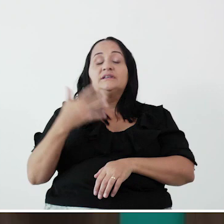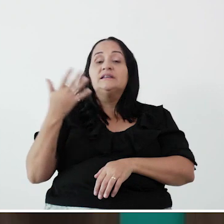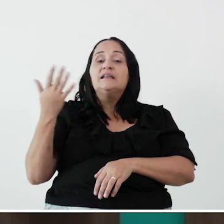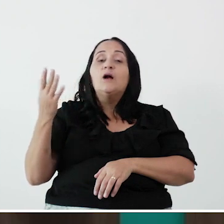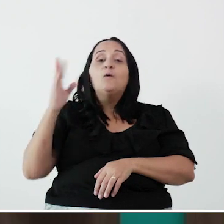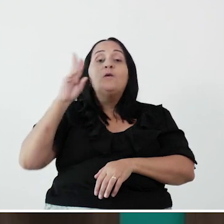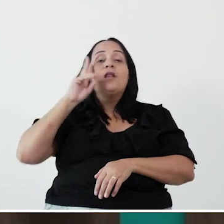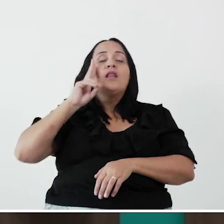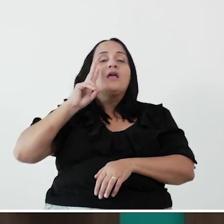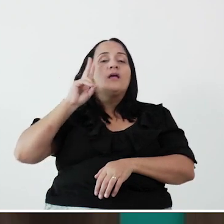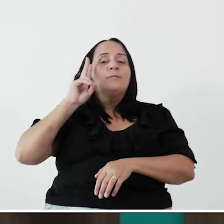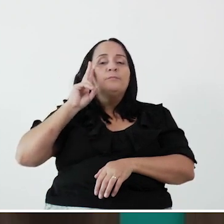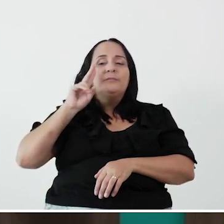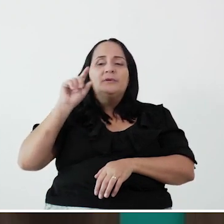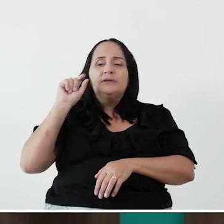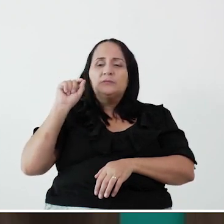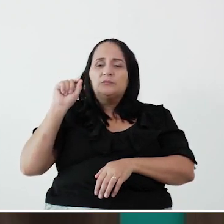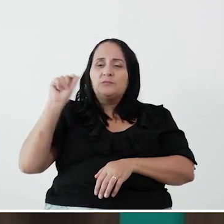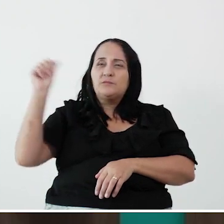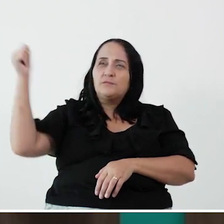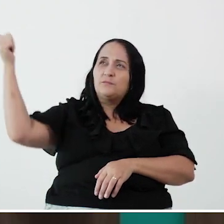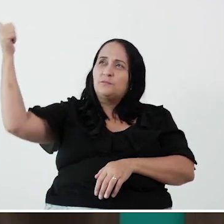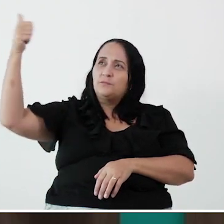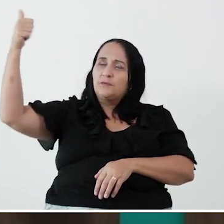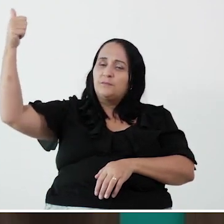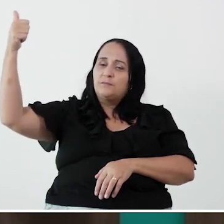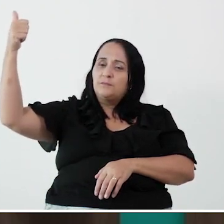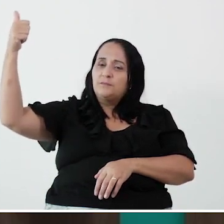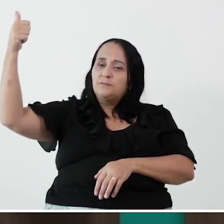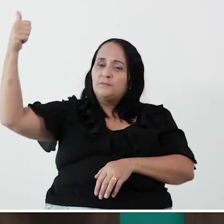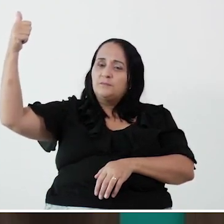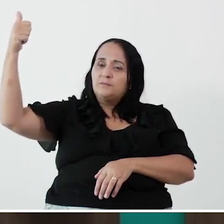Relembrando que nós falamos que no primeiro quadrante